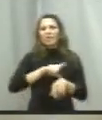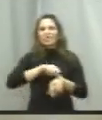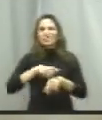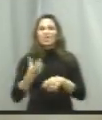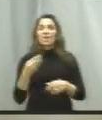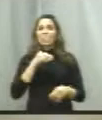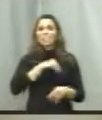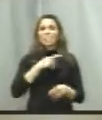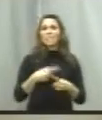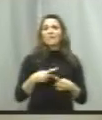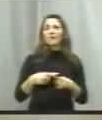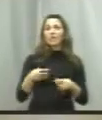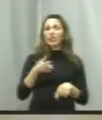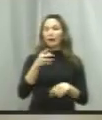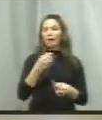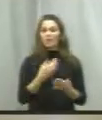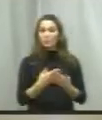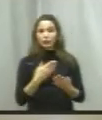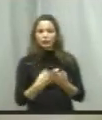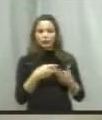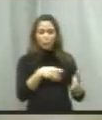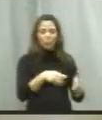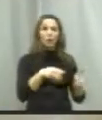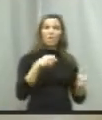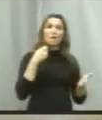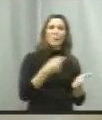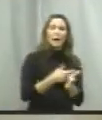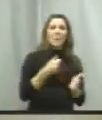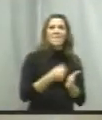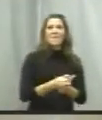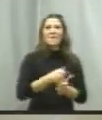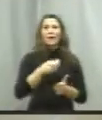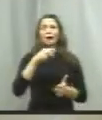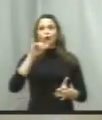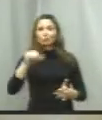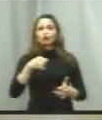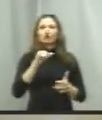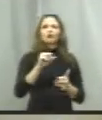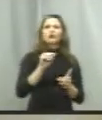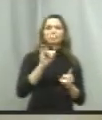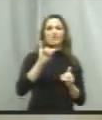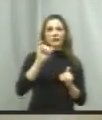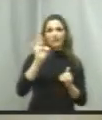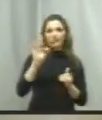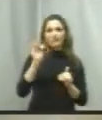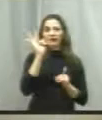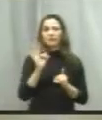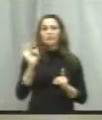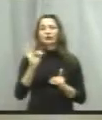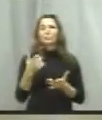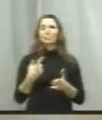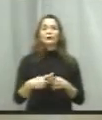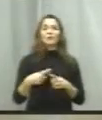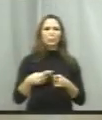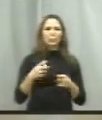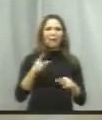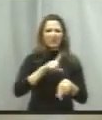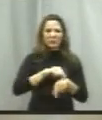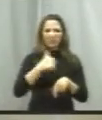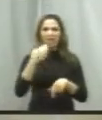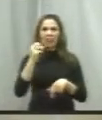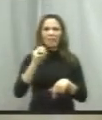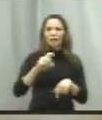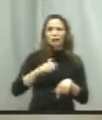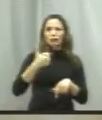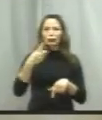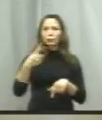muitos deles estudam, eles pagam multa na faculdade. Isso foi uma reivindicação deles para mim. Ô, Sabonete, pô, atrasou 10 dias, 12 dias,